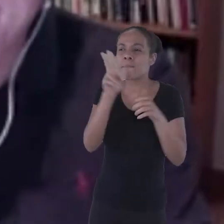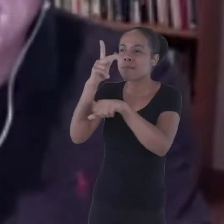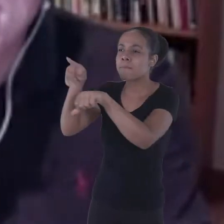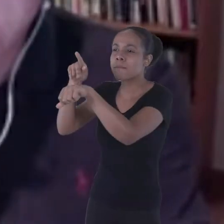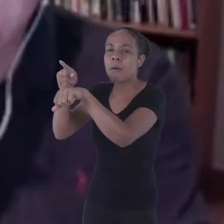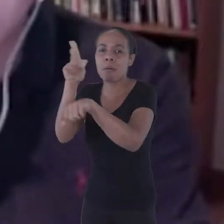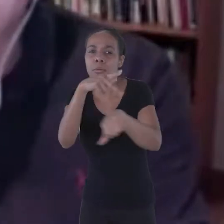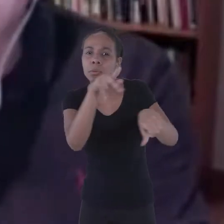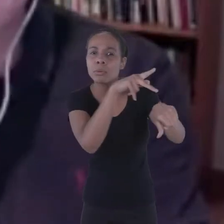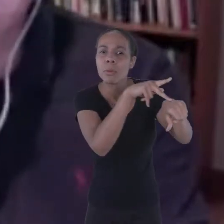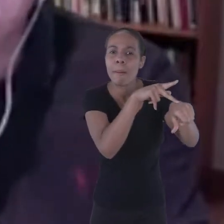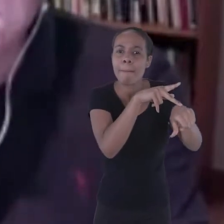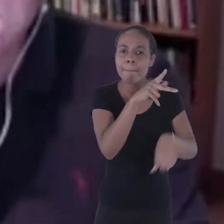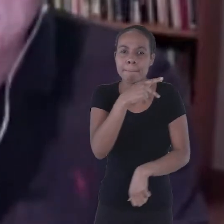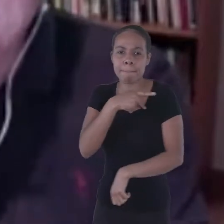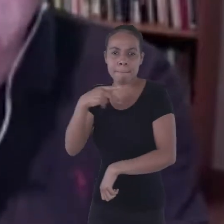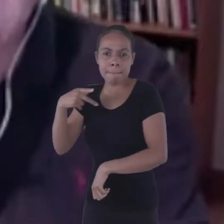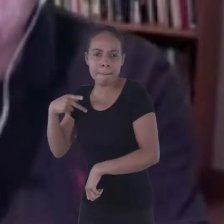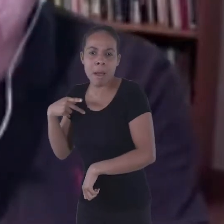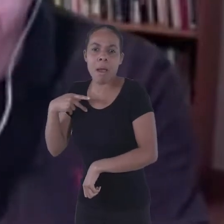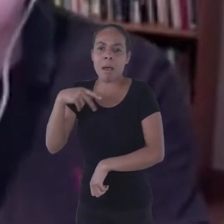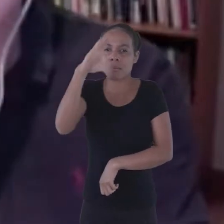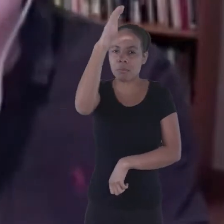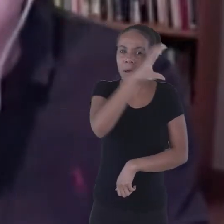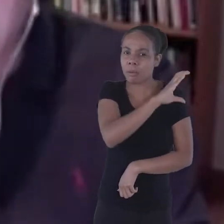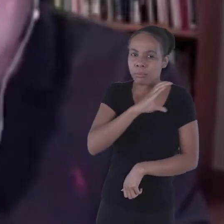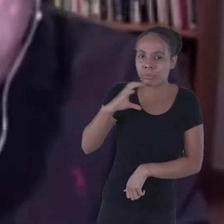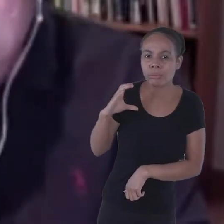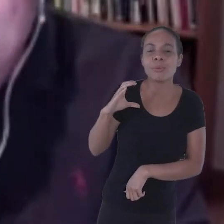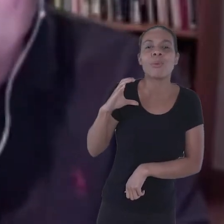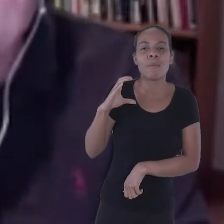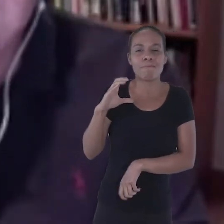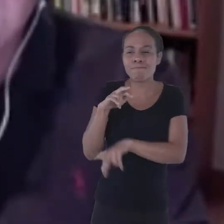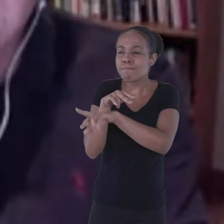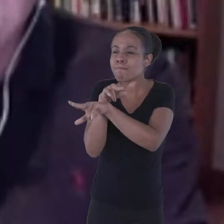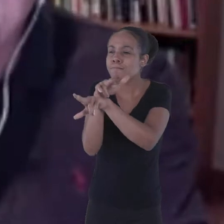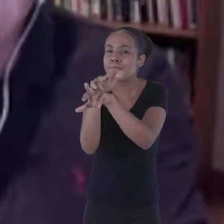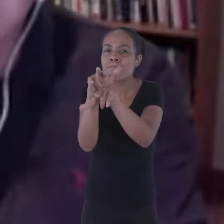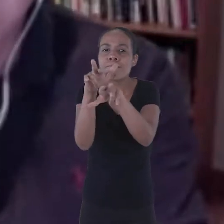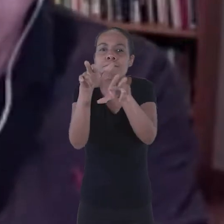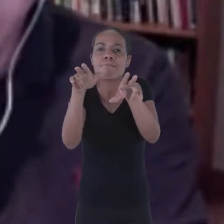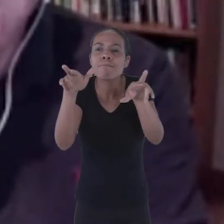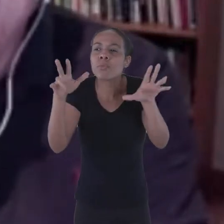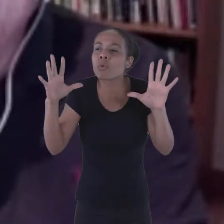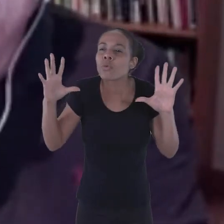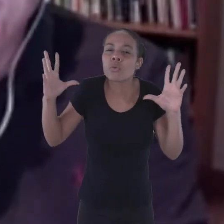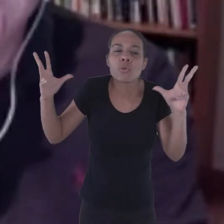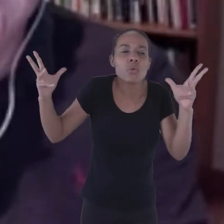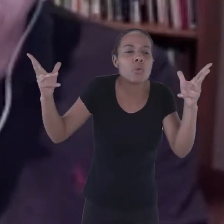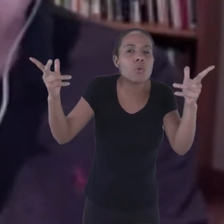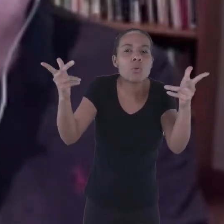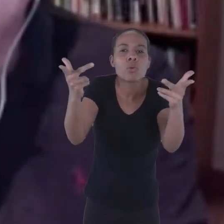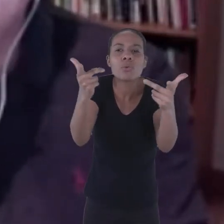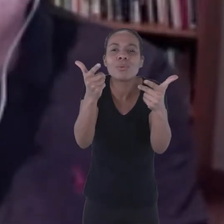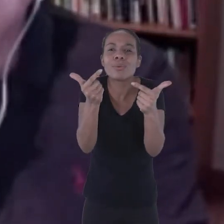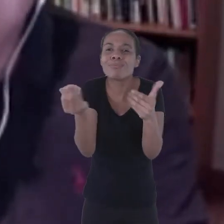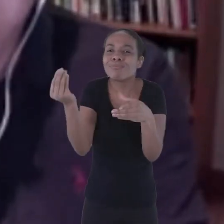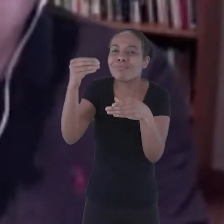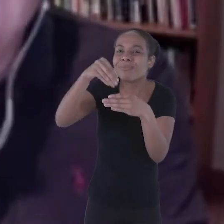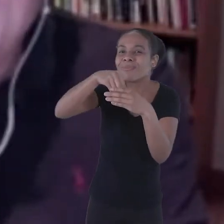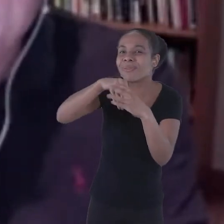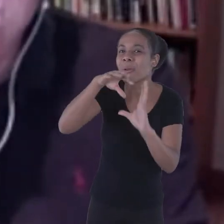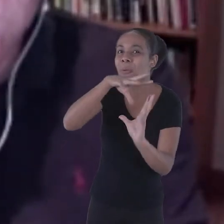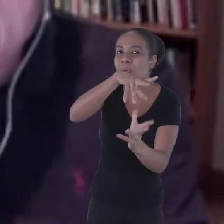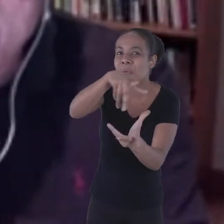padres, os pastores, os pais de santo e a erva cidreira, Tudo era parte do mundo, tudo